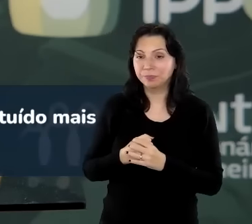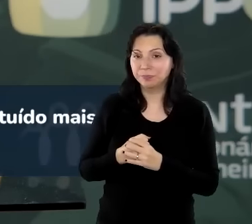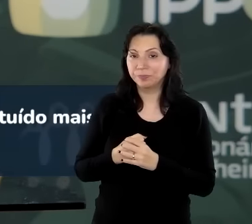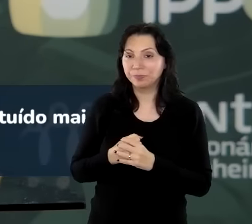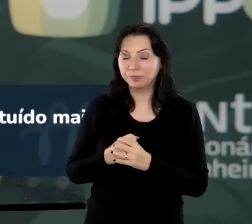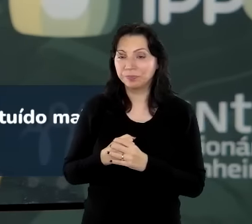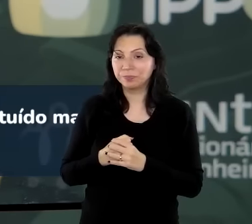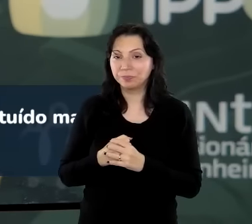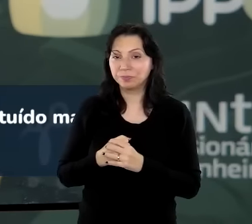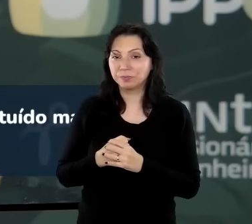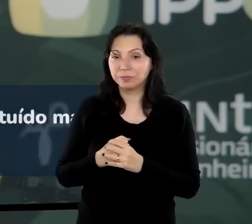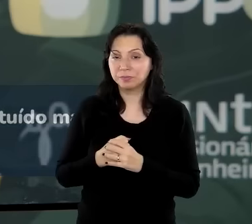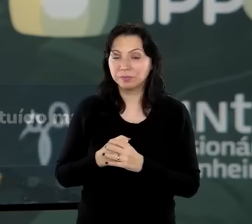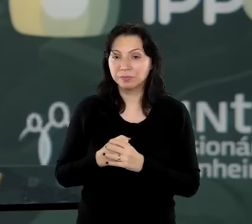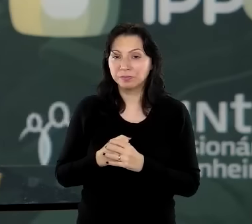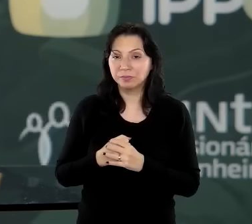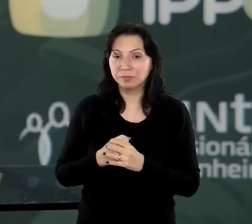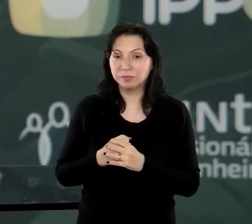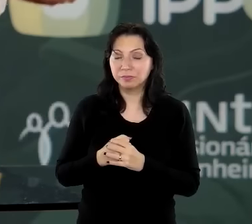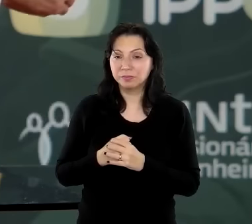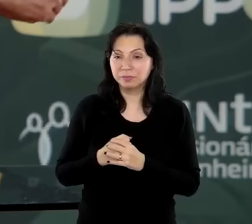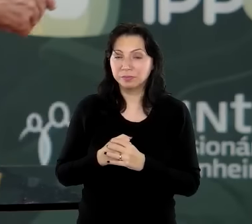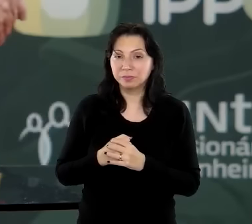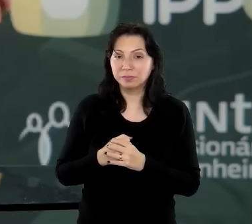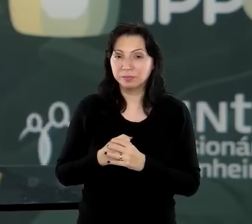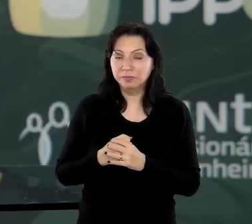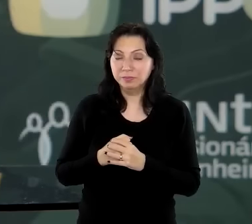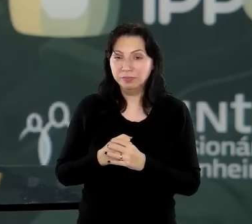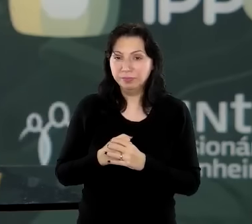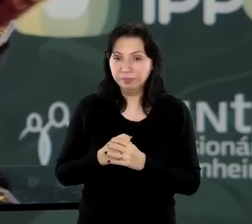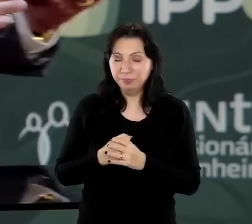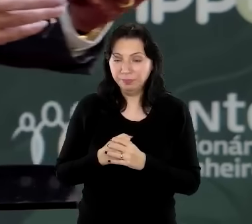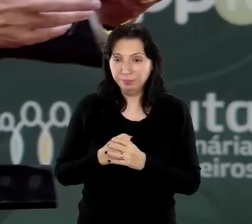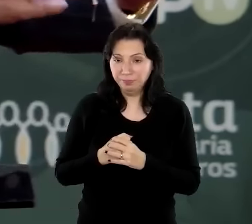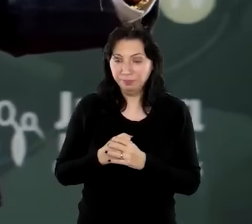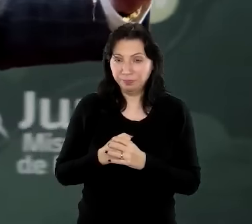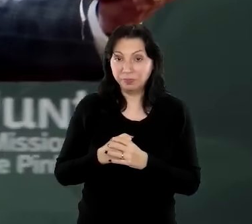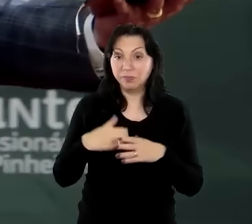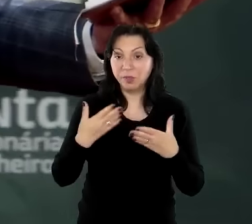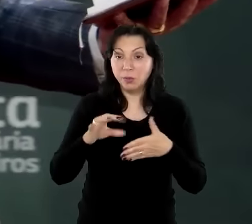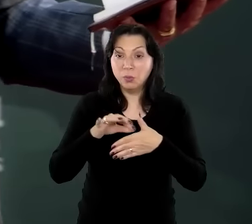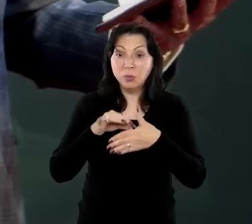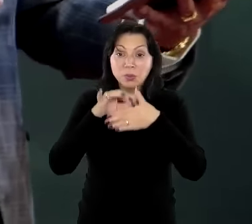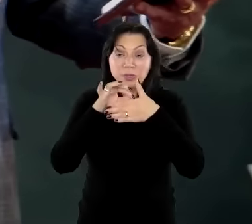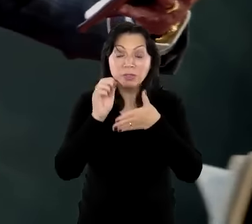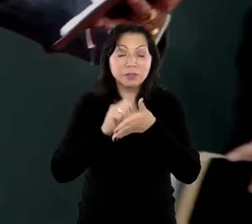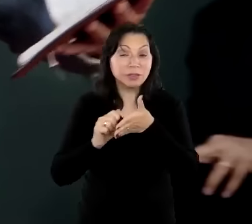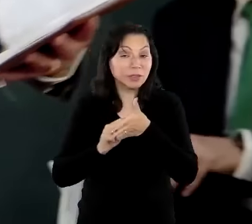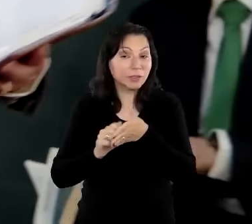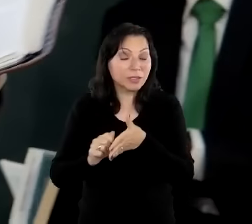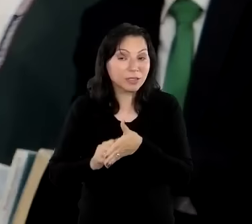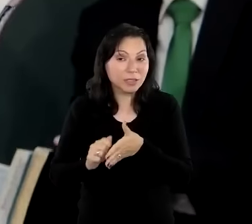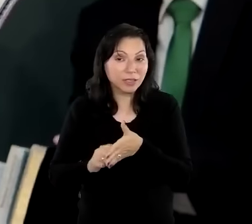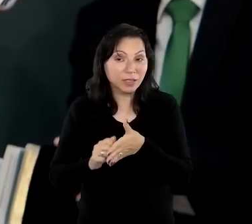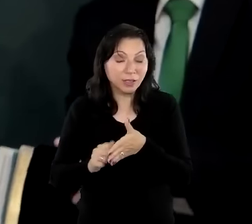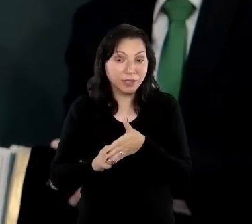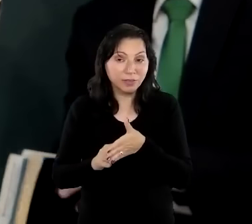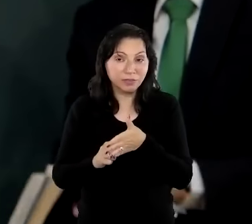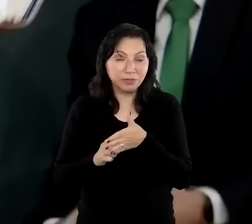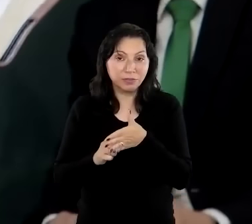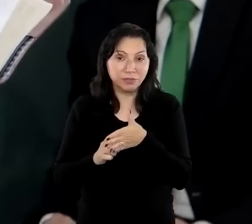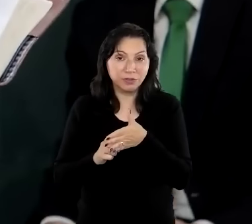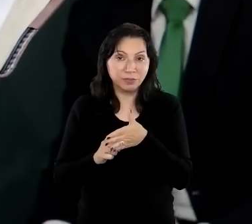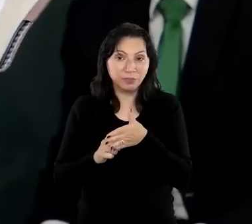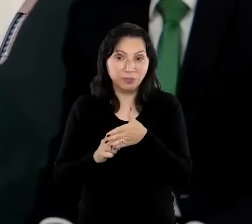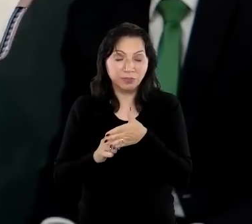que está escrevendo essa carta, está entre aqueles crentes perseguidos, também numa situação tão adversa, que é preciso ser restituído